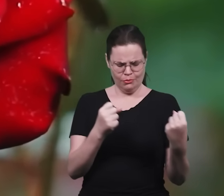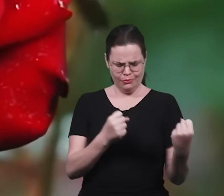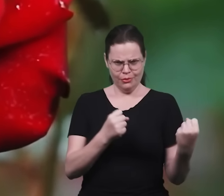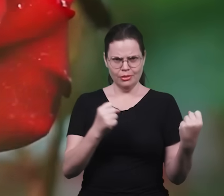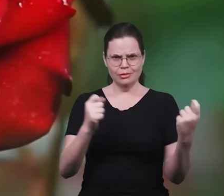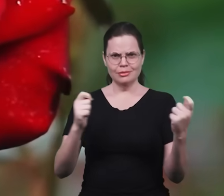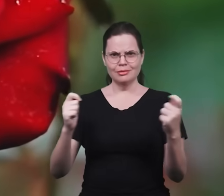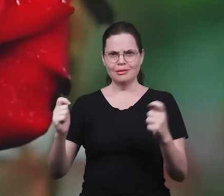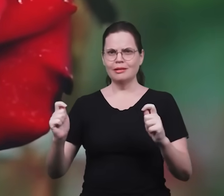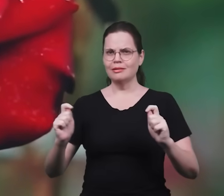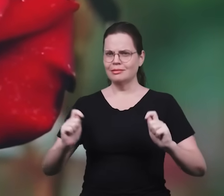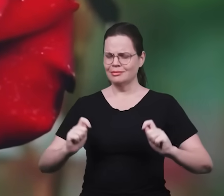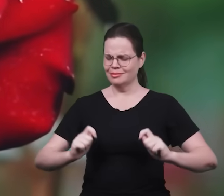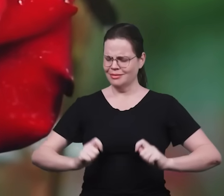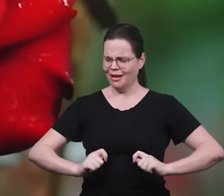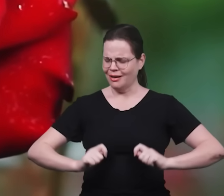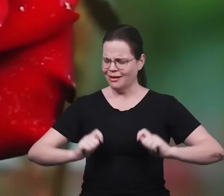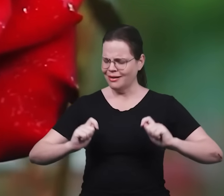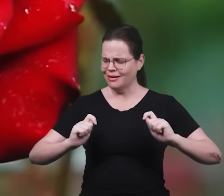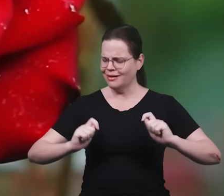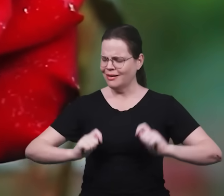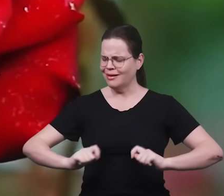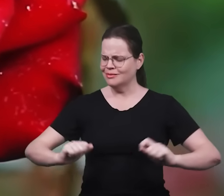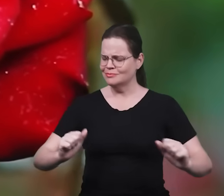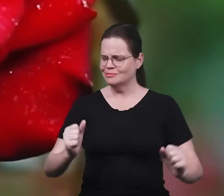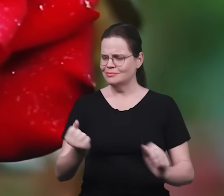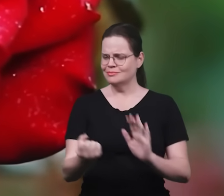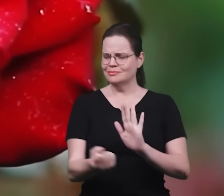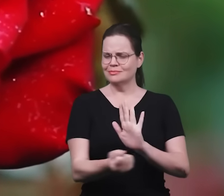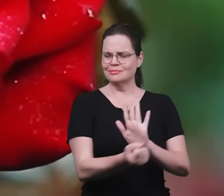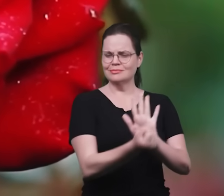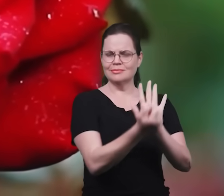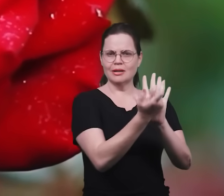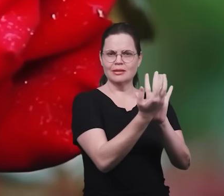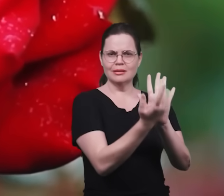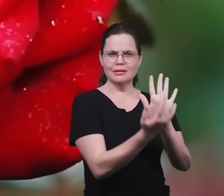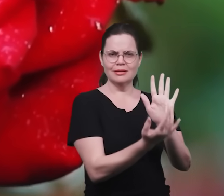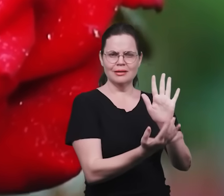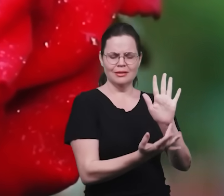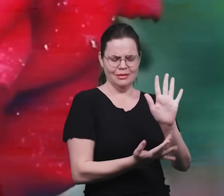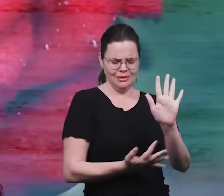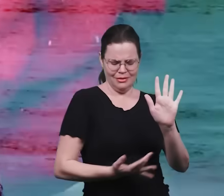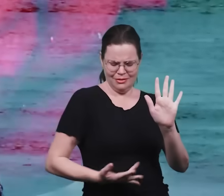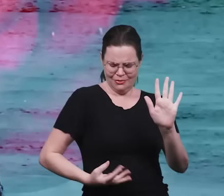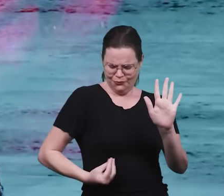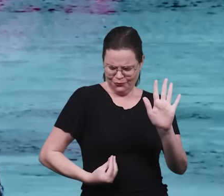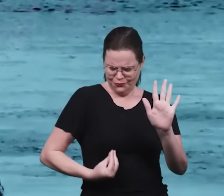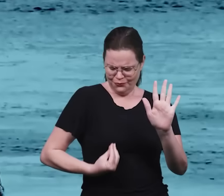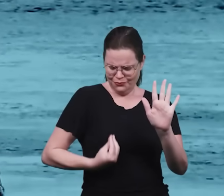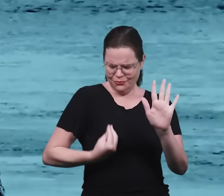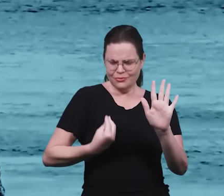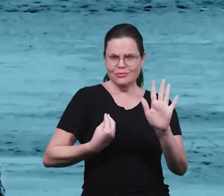poder que a mim pode valer.